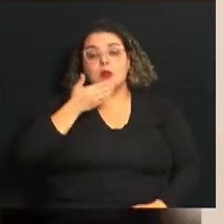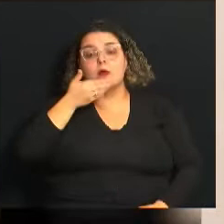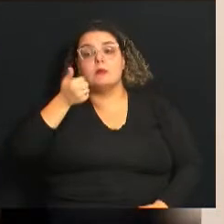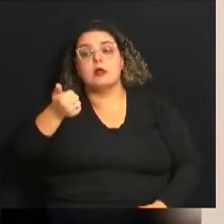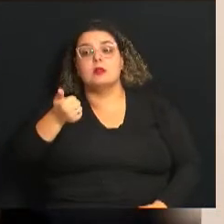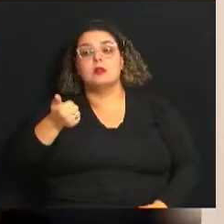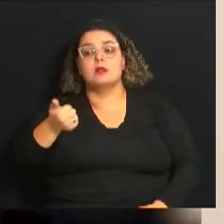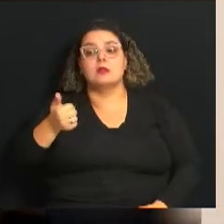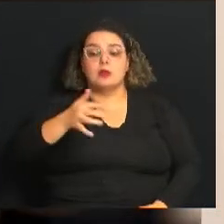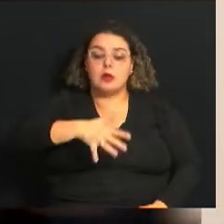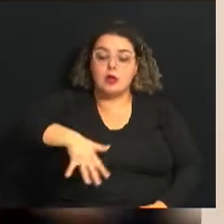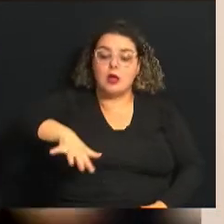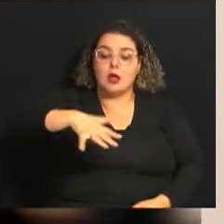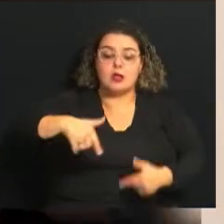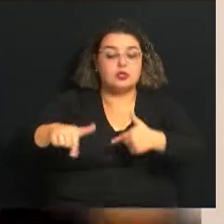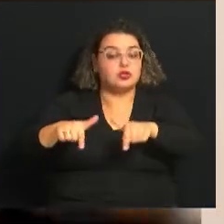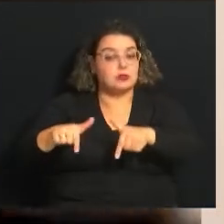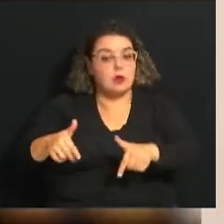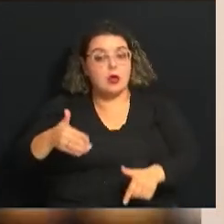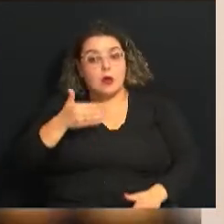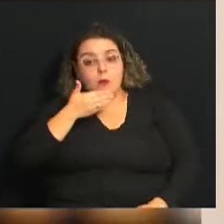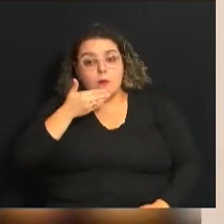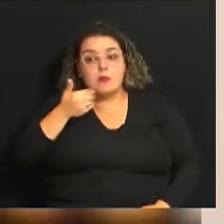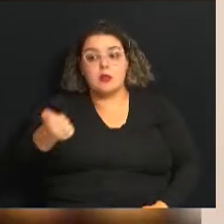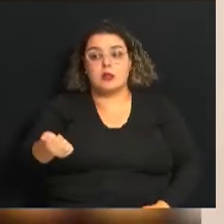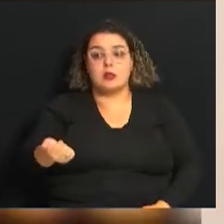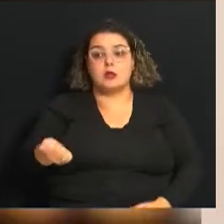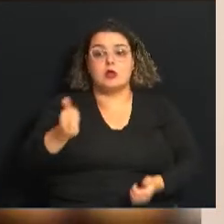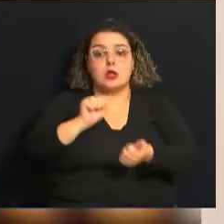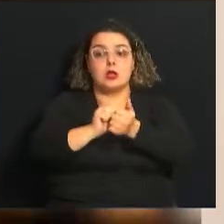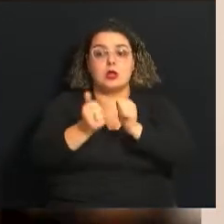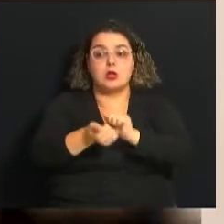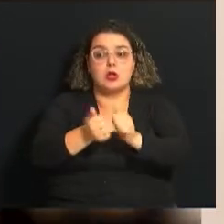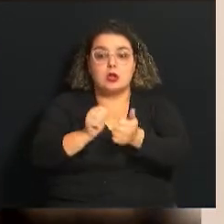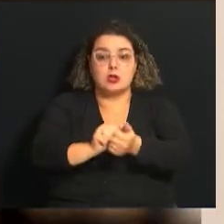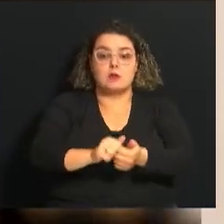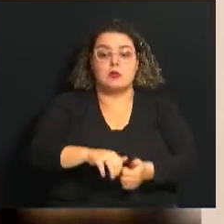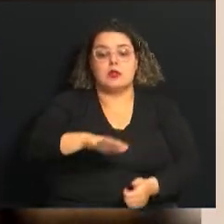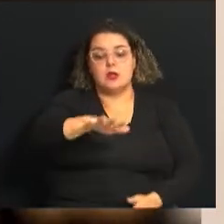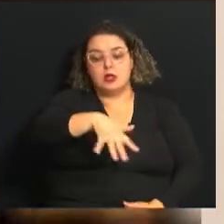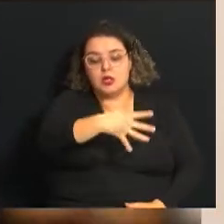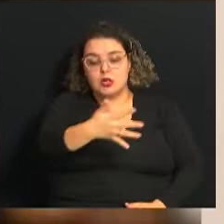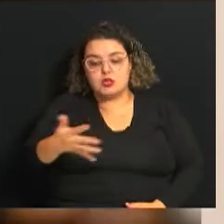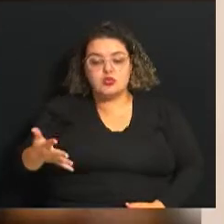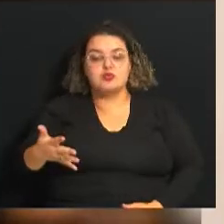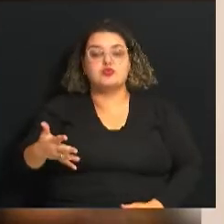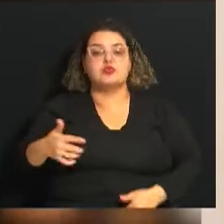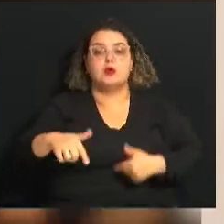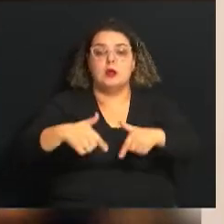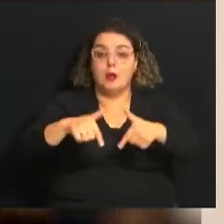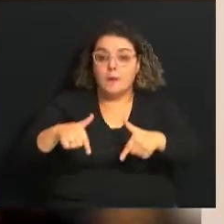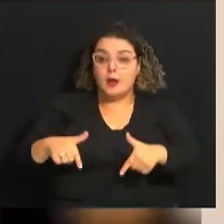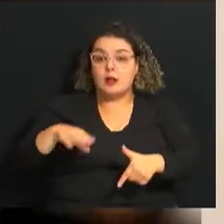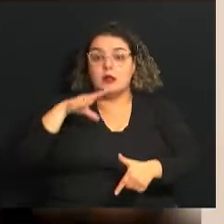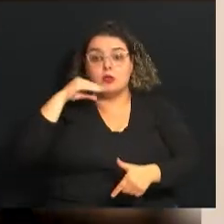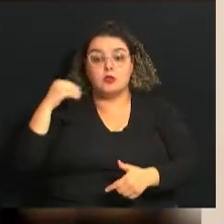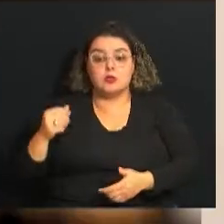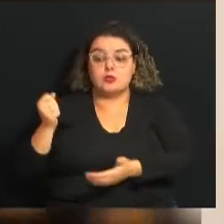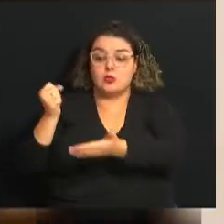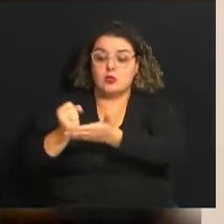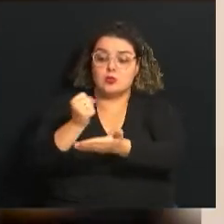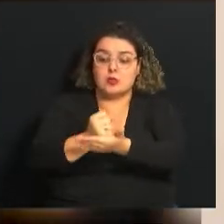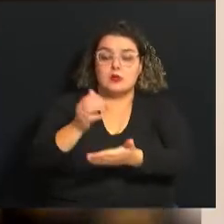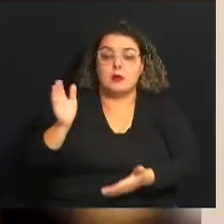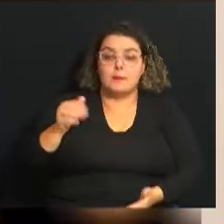de trabalho, isso passa pela reposição do quadro de funcionários, porque nós sabemos que todos os trabalhadores do